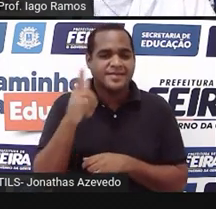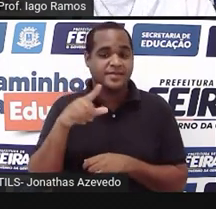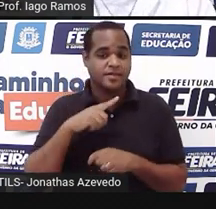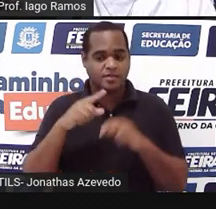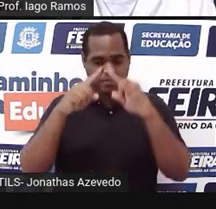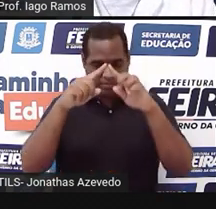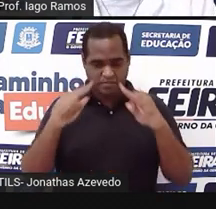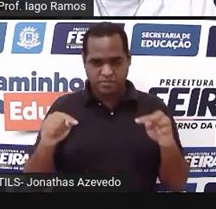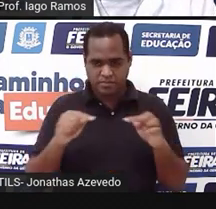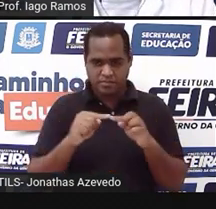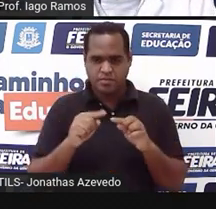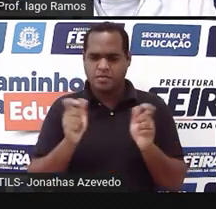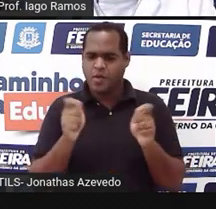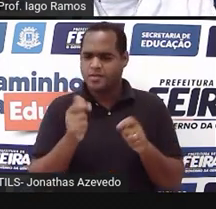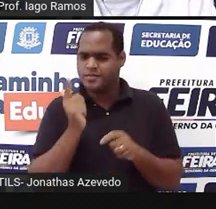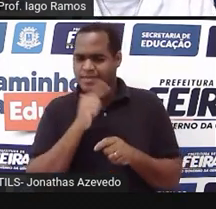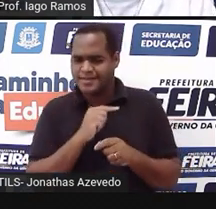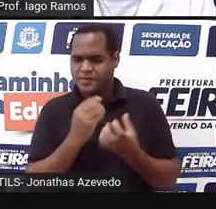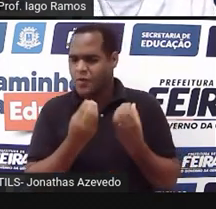peça em dois triângulos